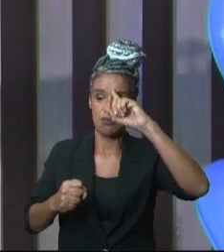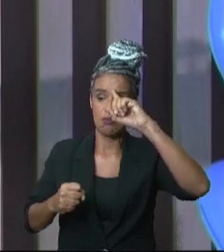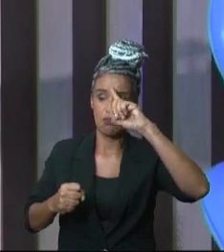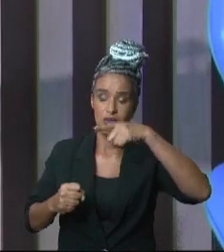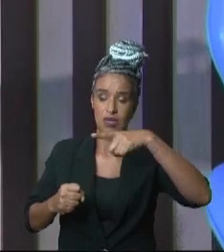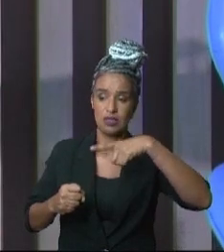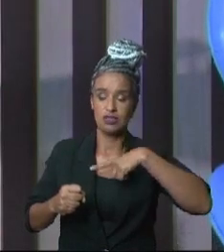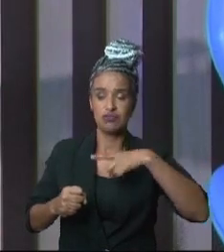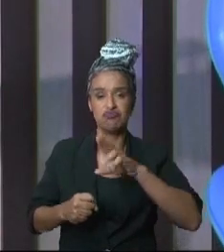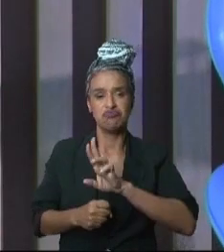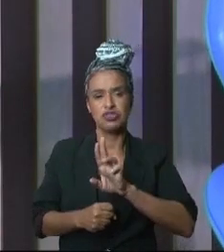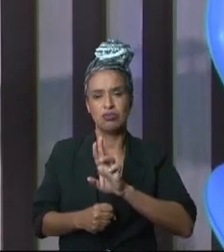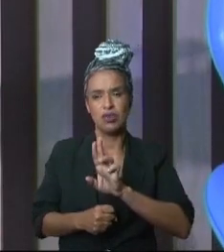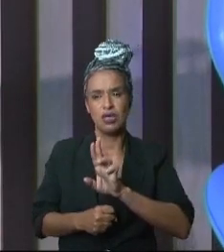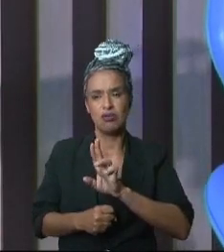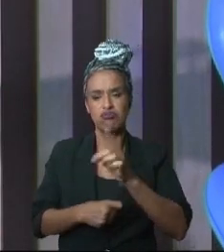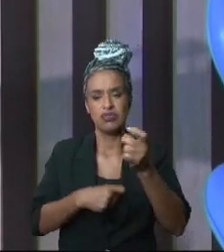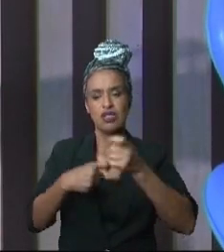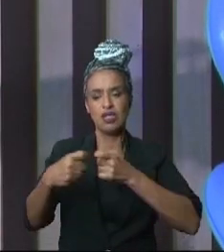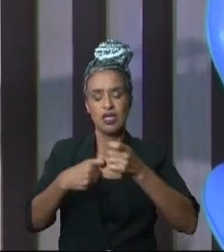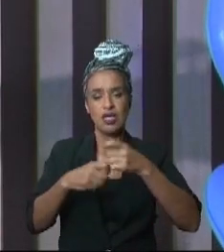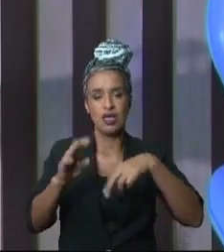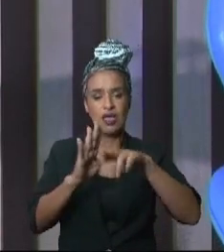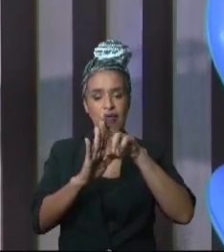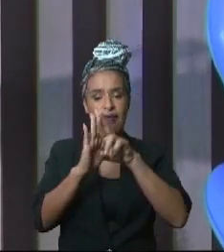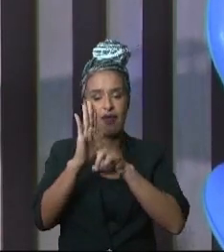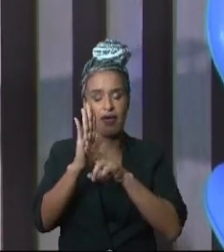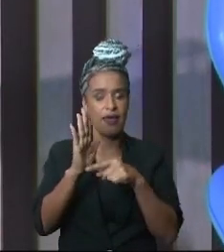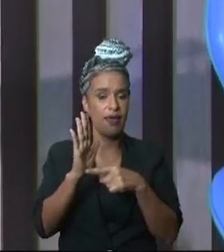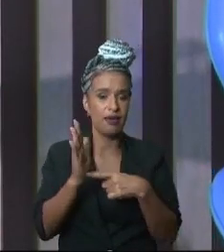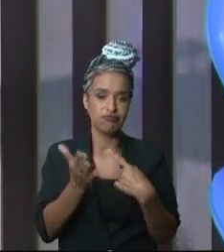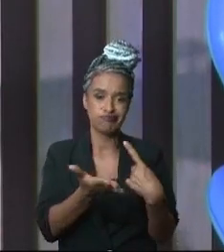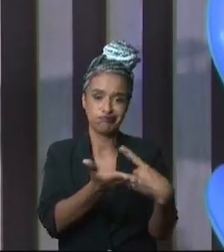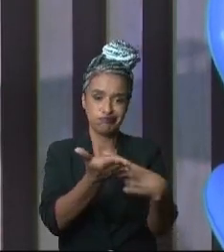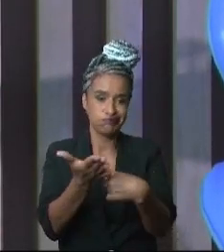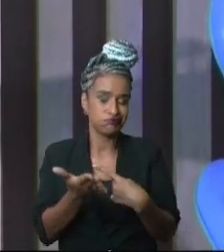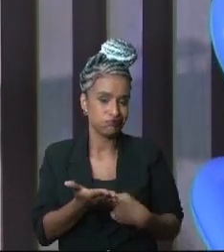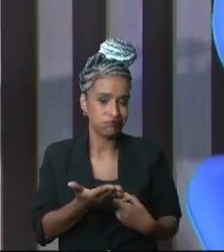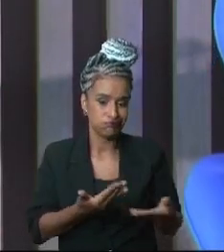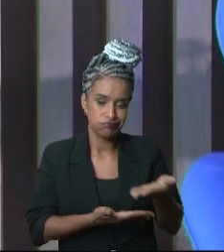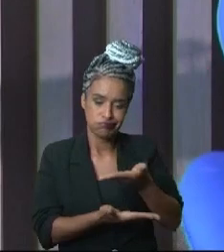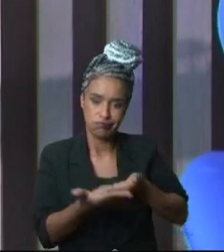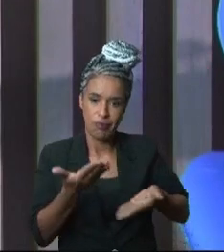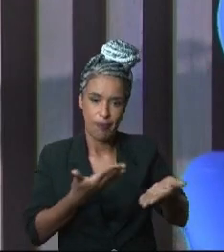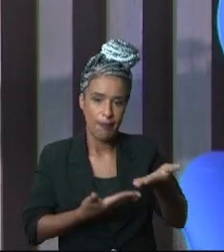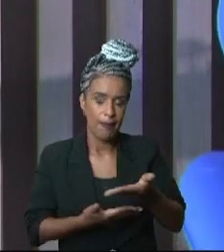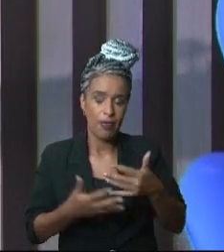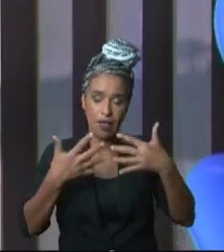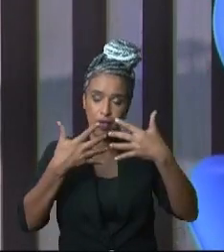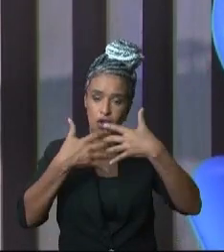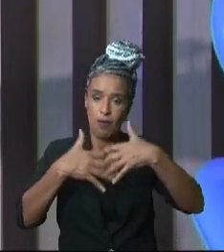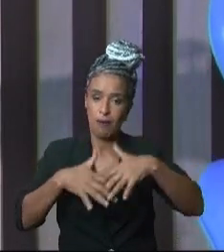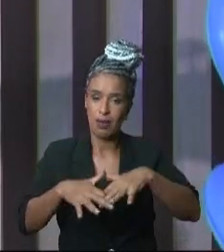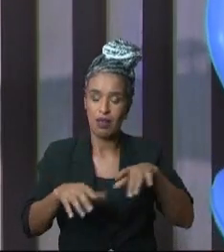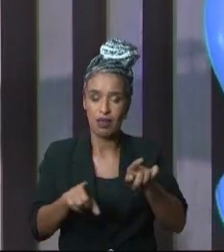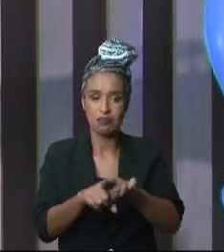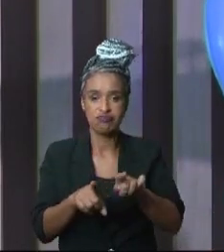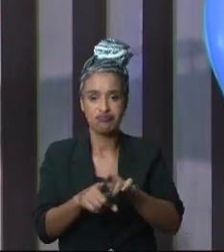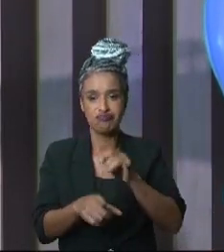eu posto a uma guerra de regras, não está mais com a colaboração multilateral é complexa, não